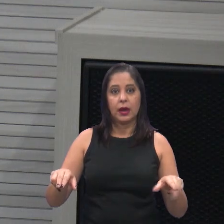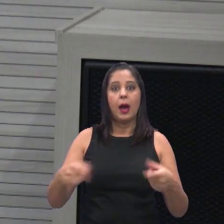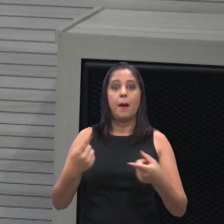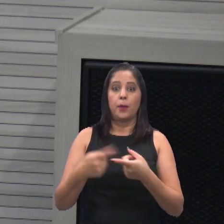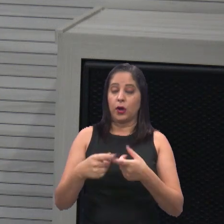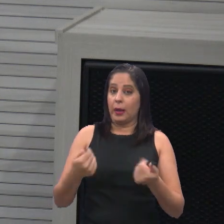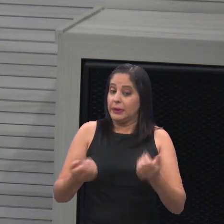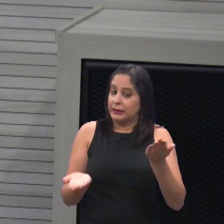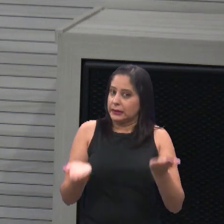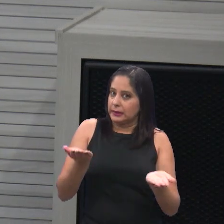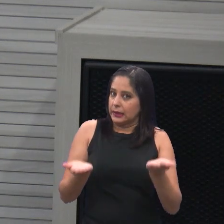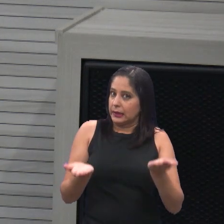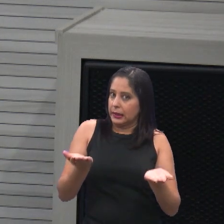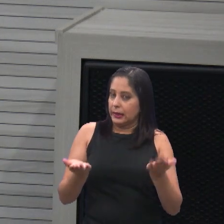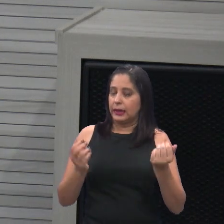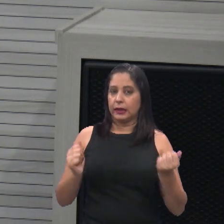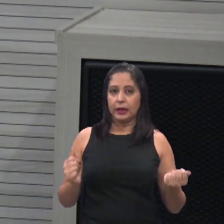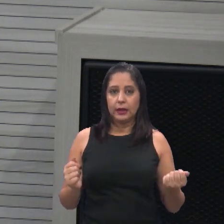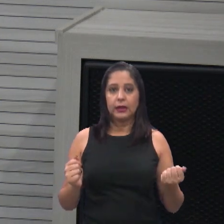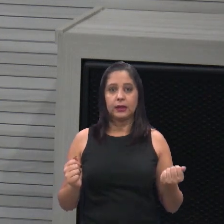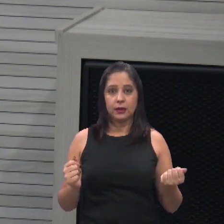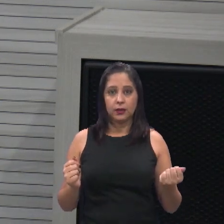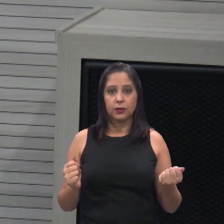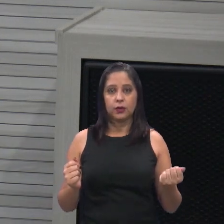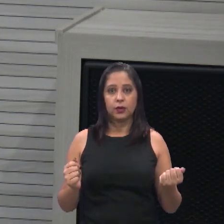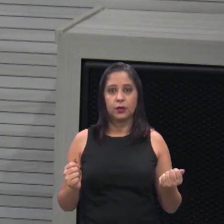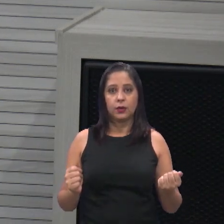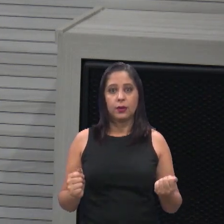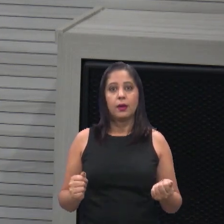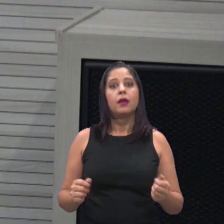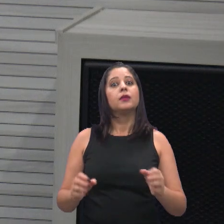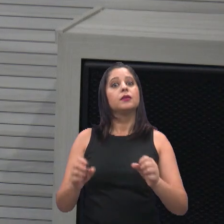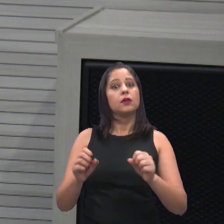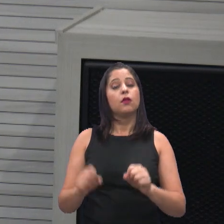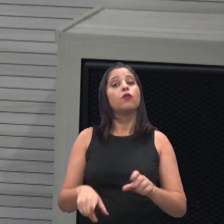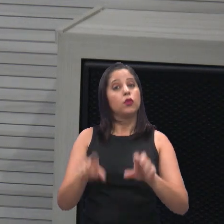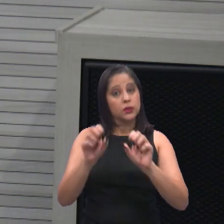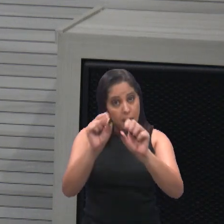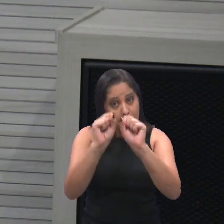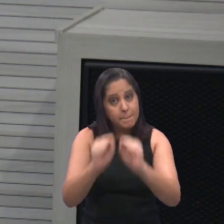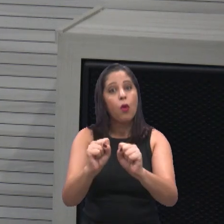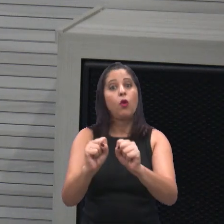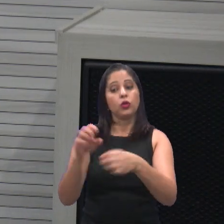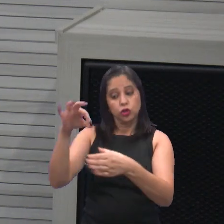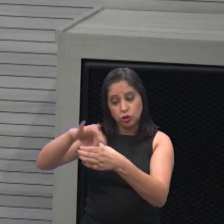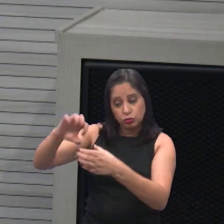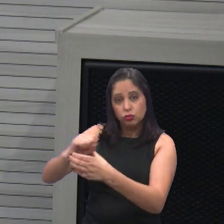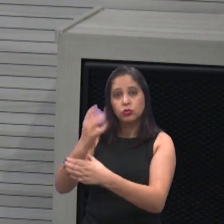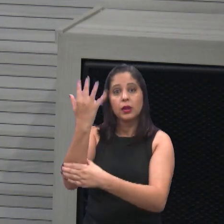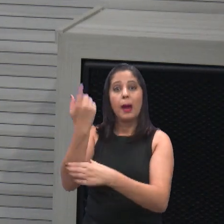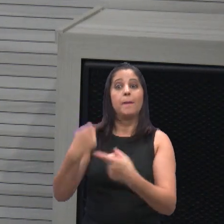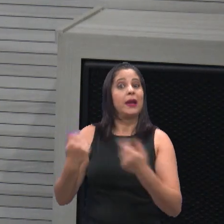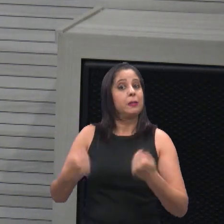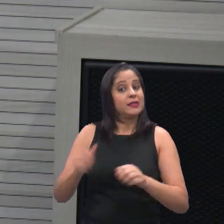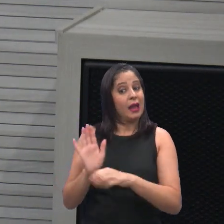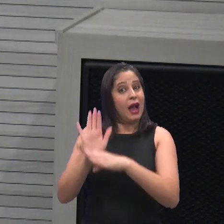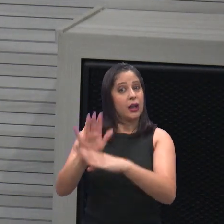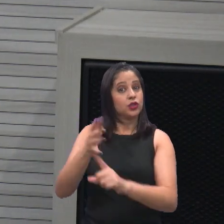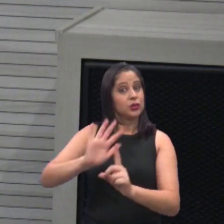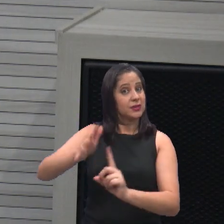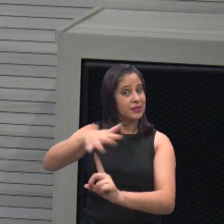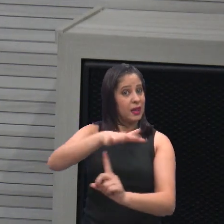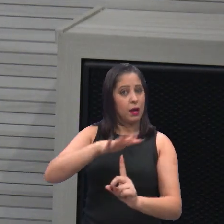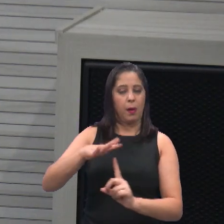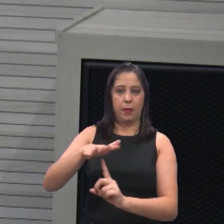compensação. Obrigado, Nando. Compensação. Então, mas você pode plantar outra na sua casa, você tem que colocar outra para ajudar a questão do meio ambiente, mas também que uma